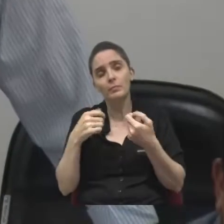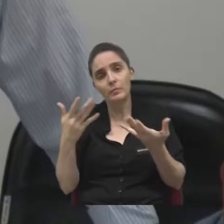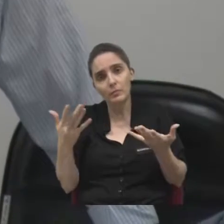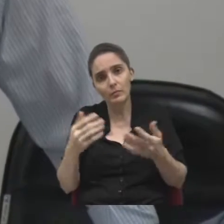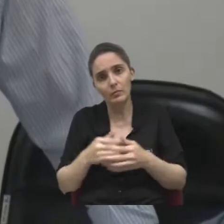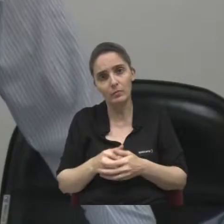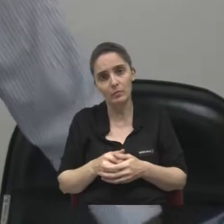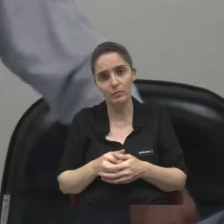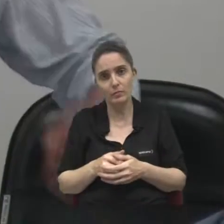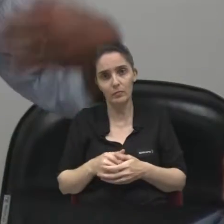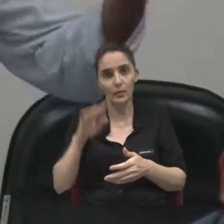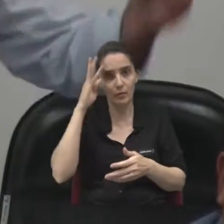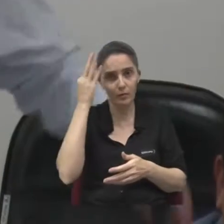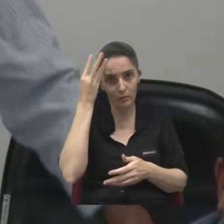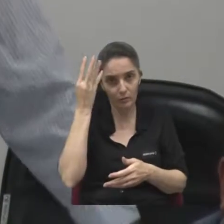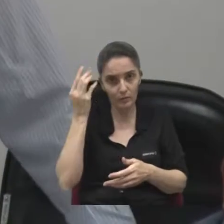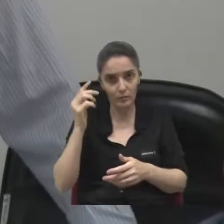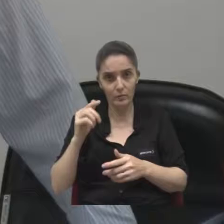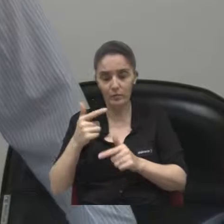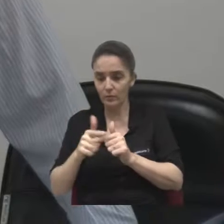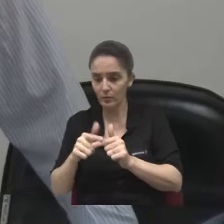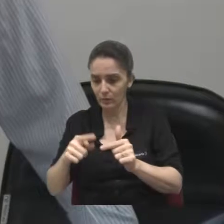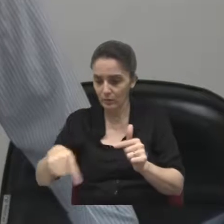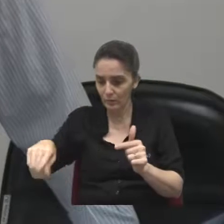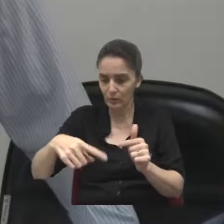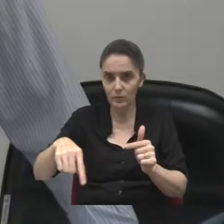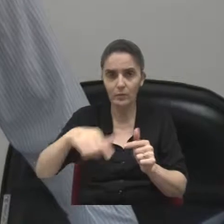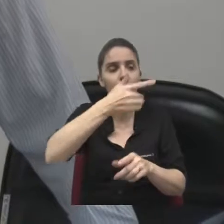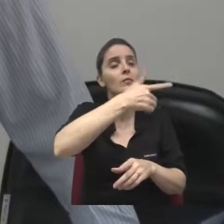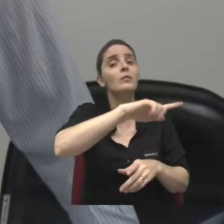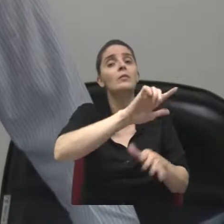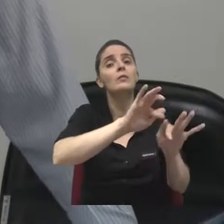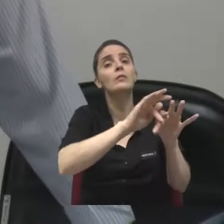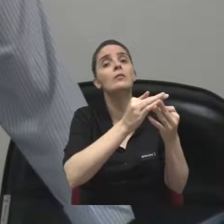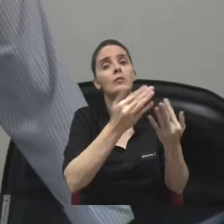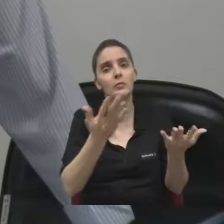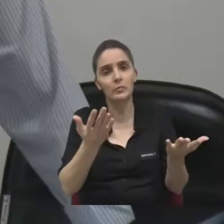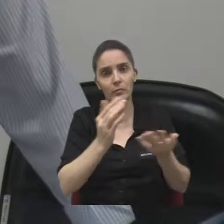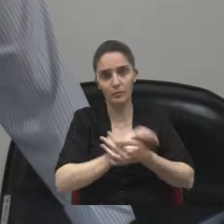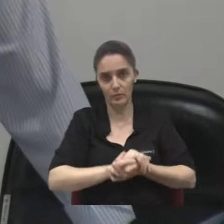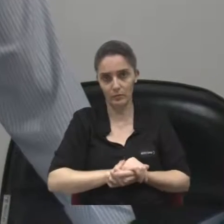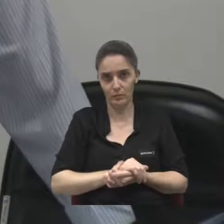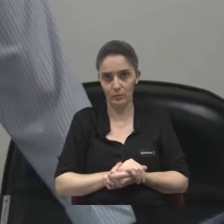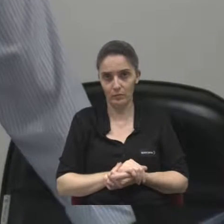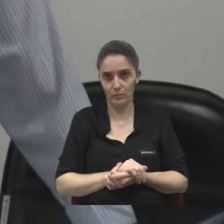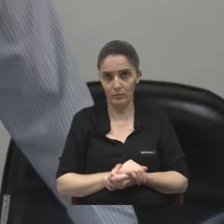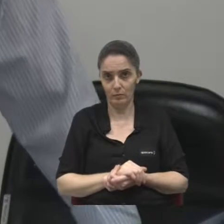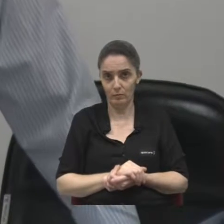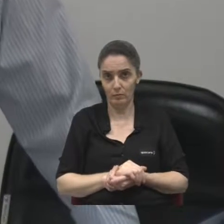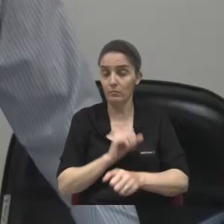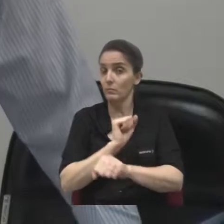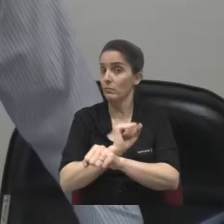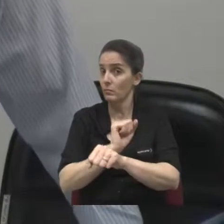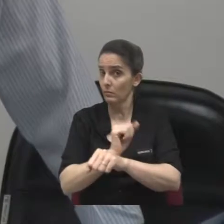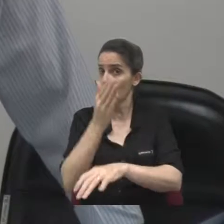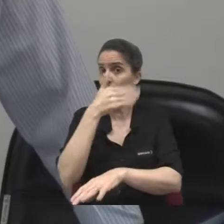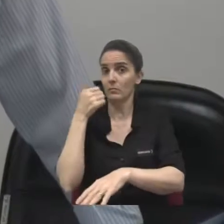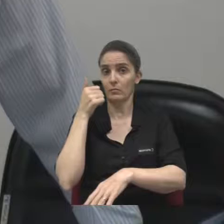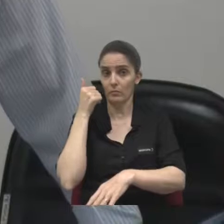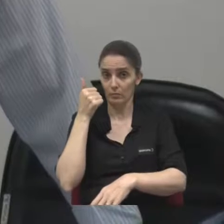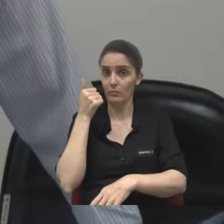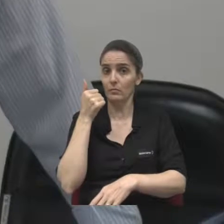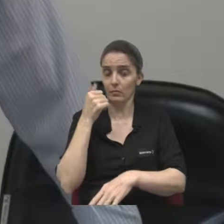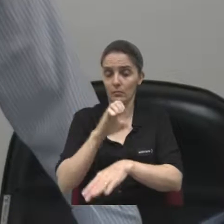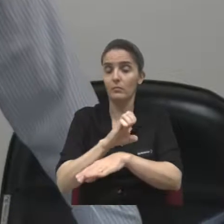problema daquelas 80 famílias e as outras famílias. Então, é melhor esperar vir a resposta do Estado e